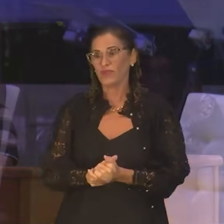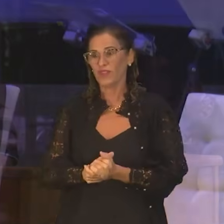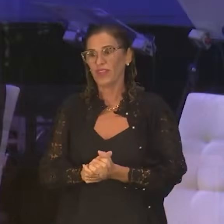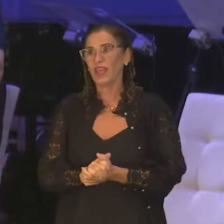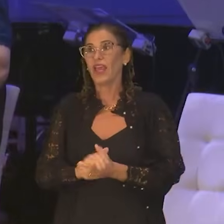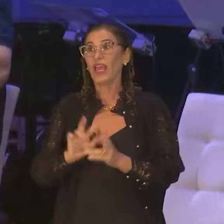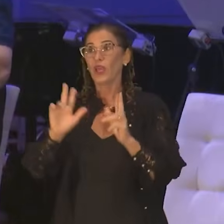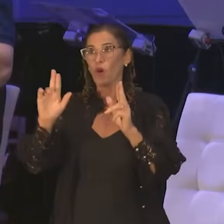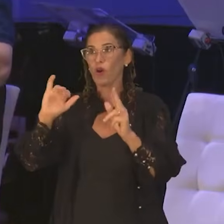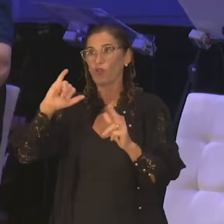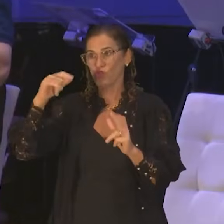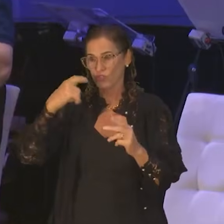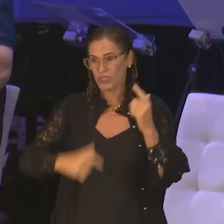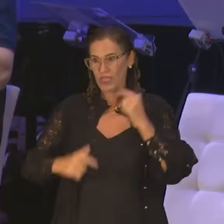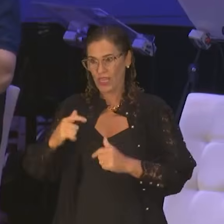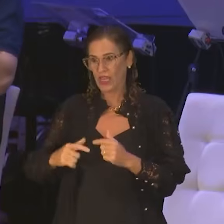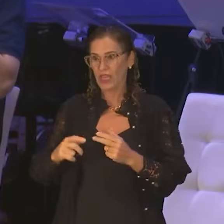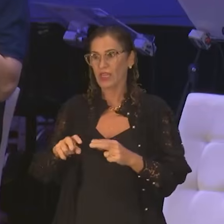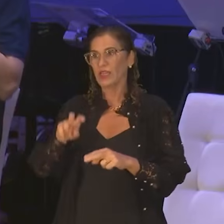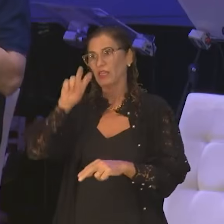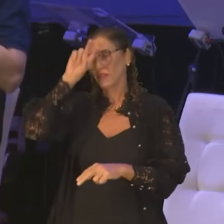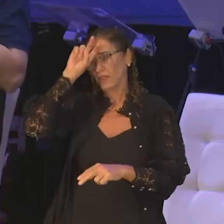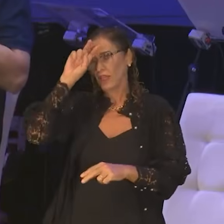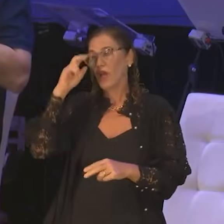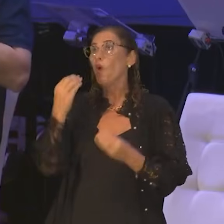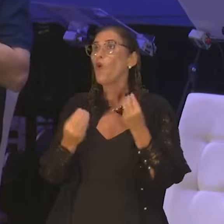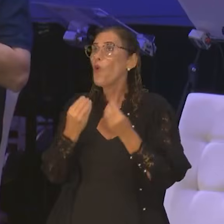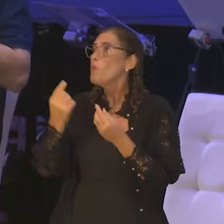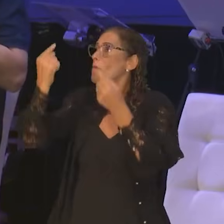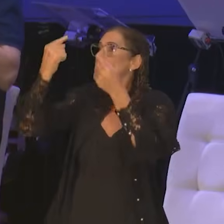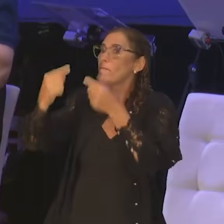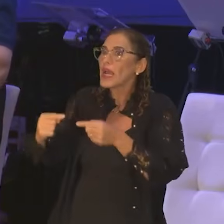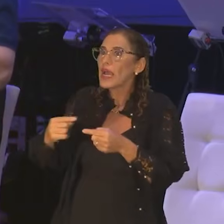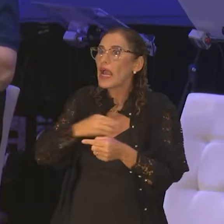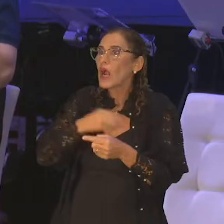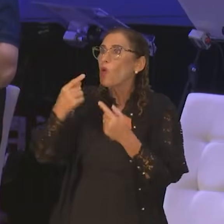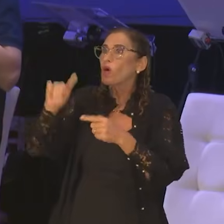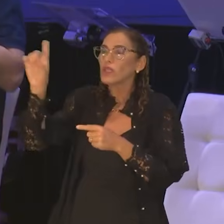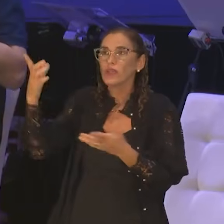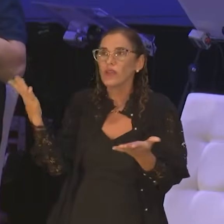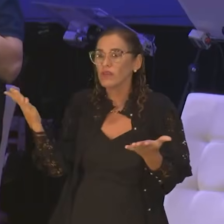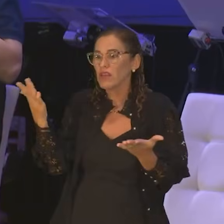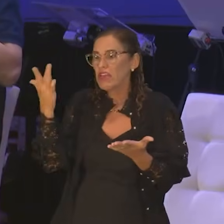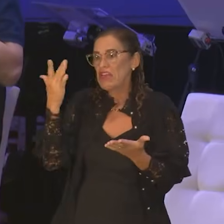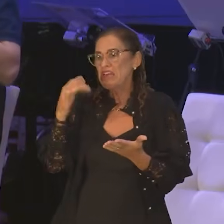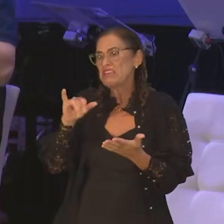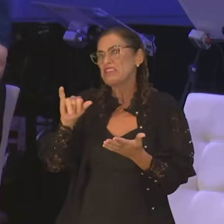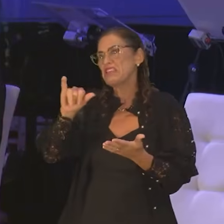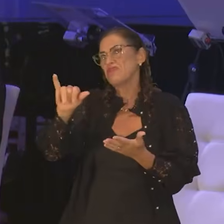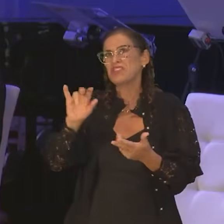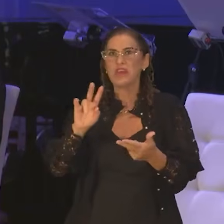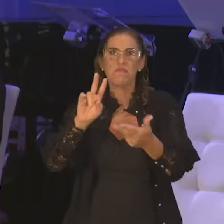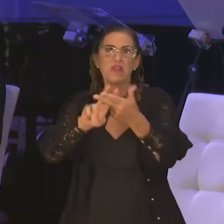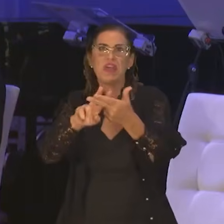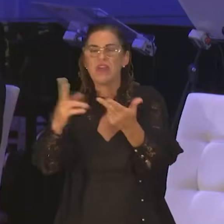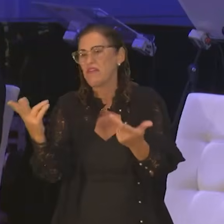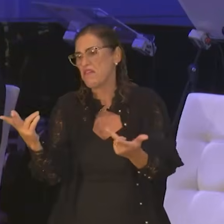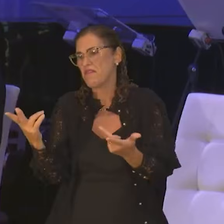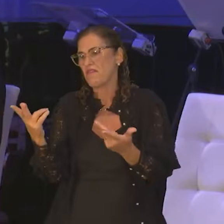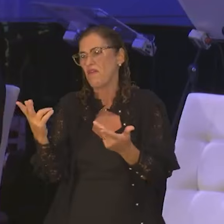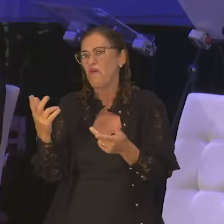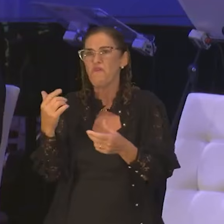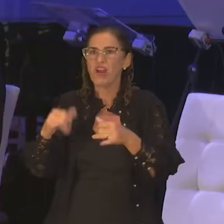José do Egito. Como eu pecaria contra Deus? Não me interessa se teu marido vai me mandar para a cadeia, você vai ficar feliz. A esposa de Potifar.